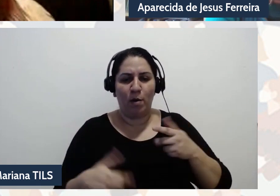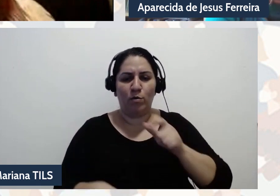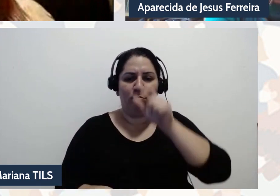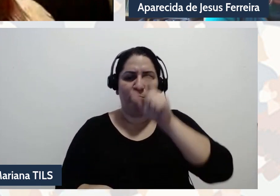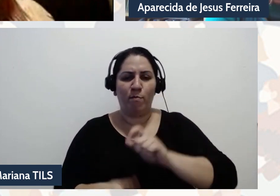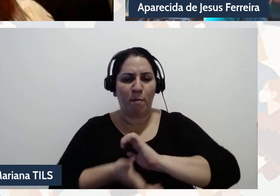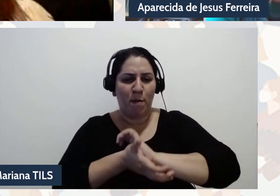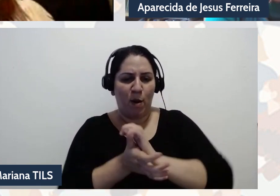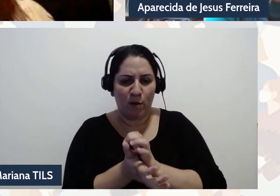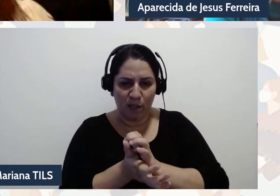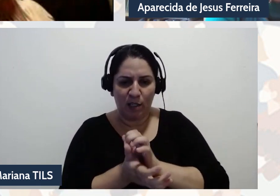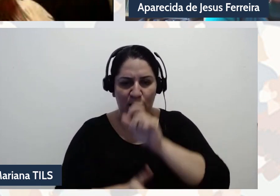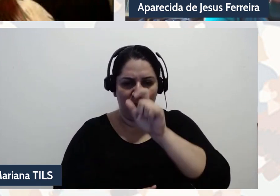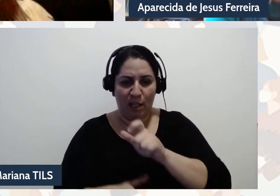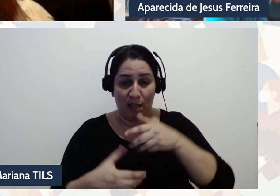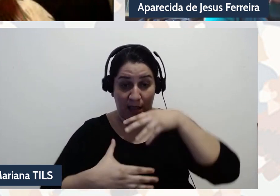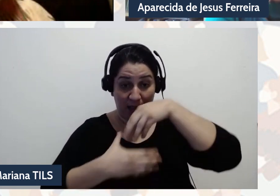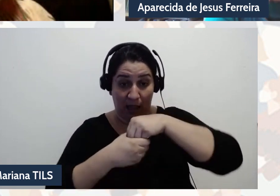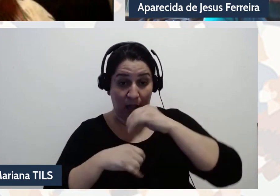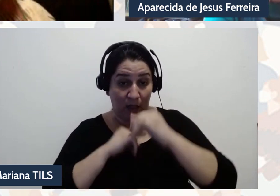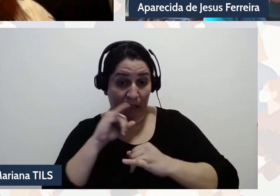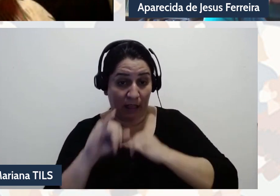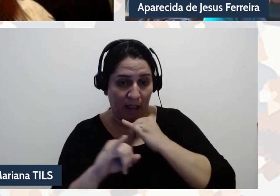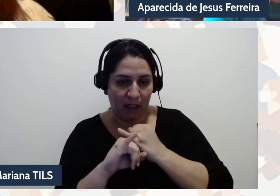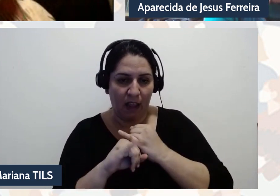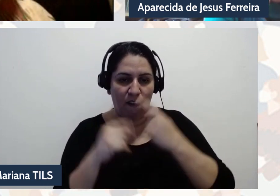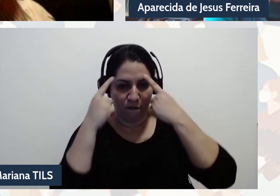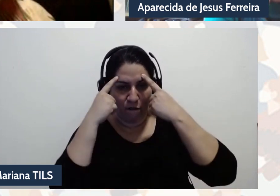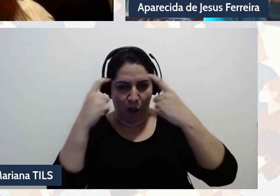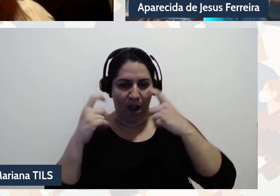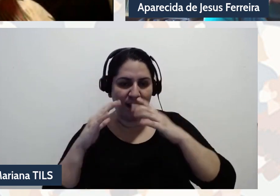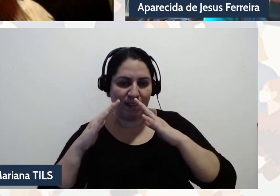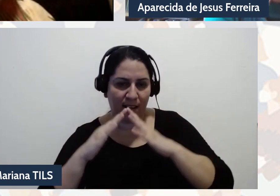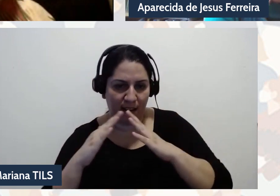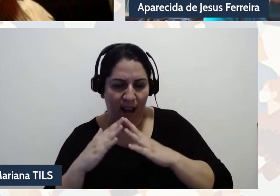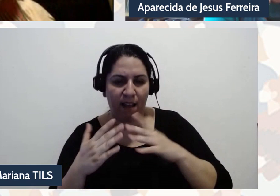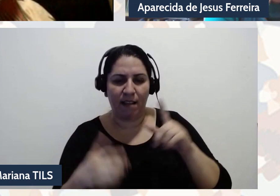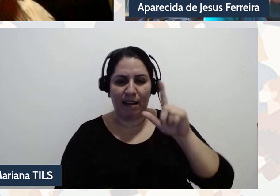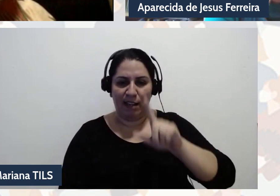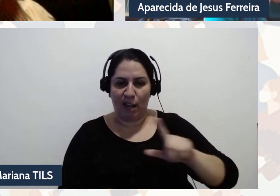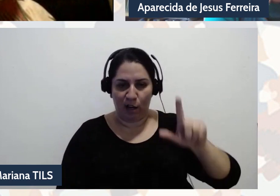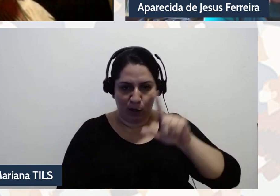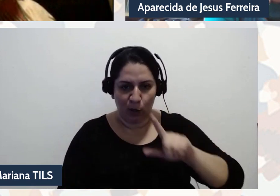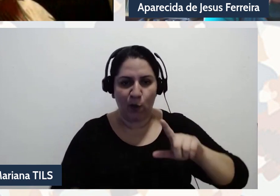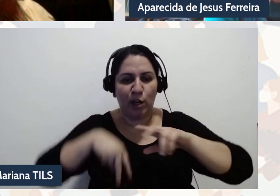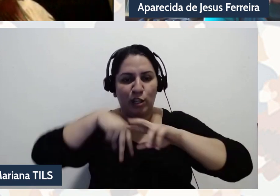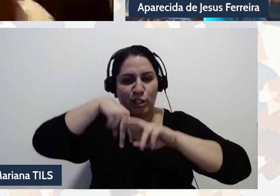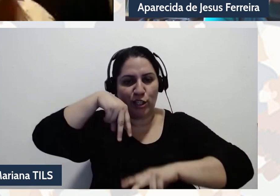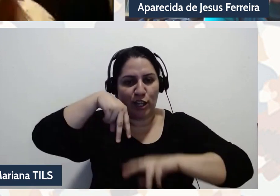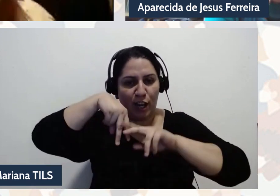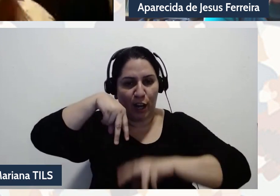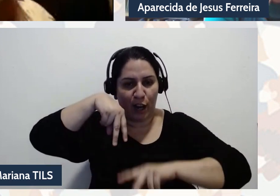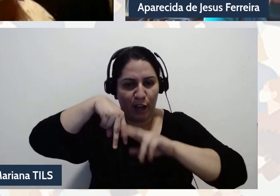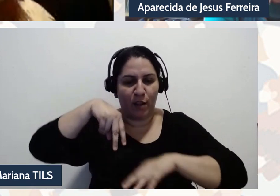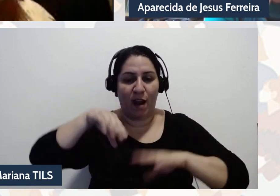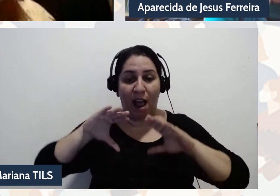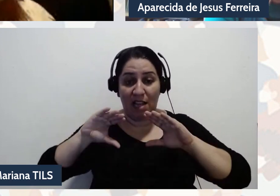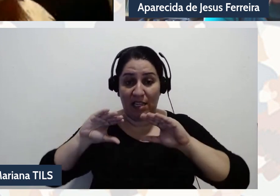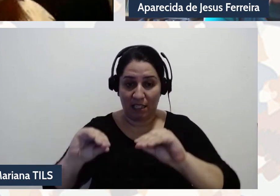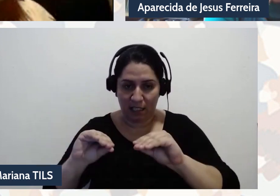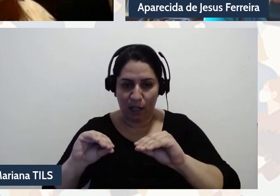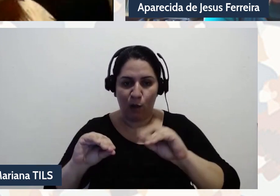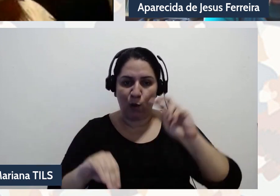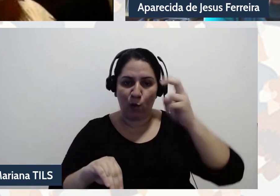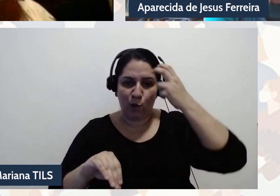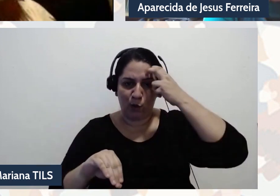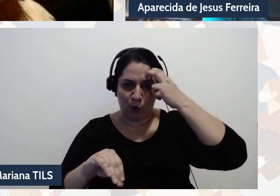misoginia na internet, violência doméstica, educação, literatura e gênero, assédio, cultura do estupro